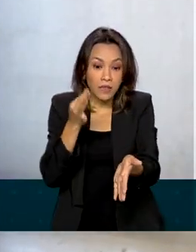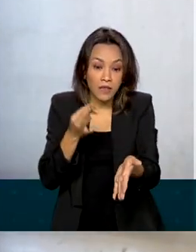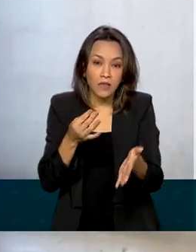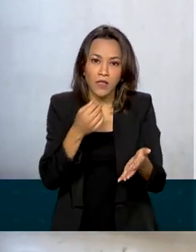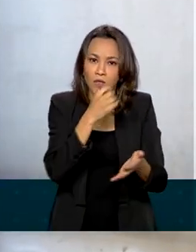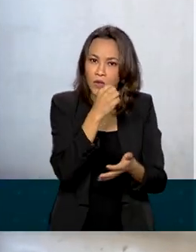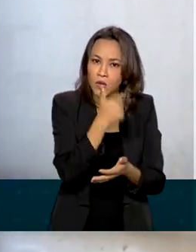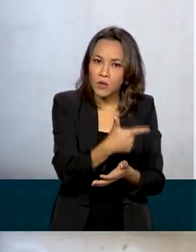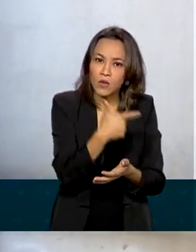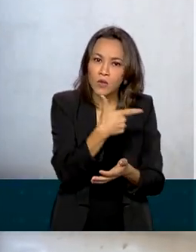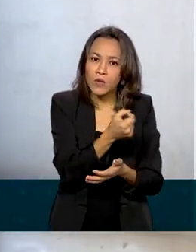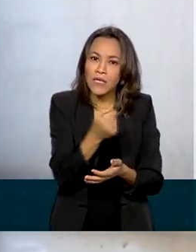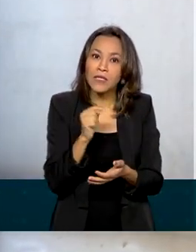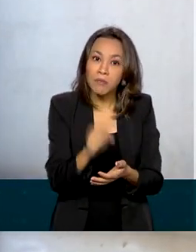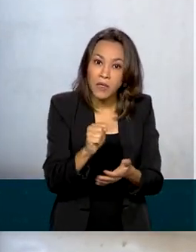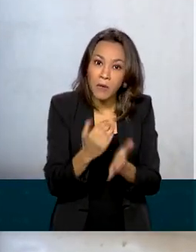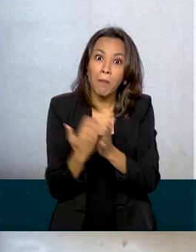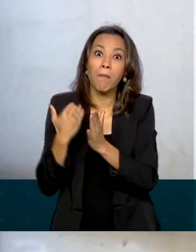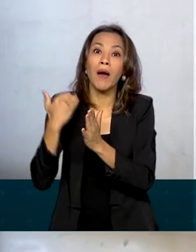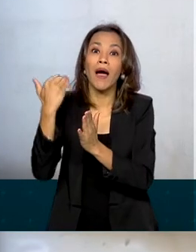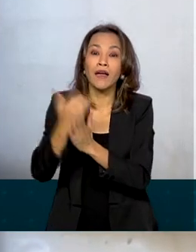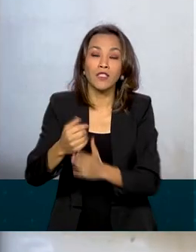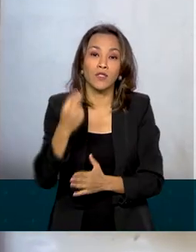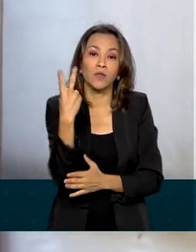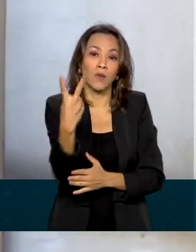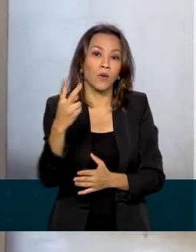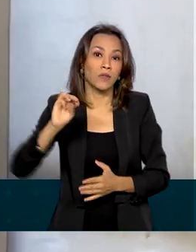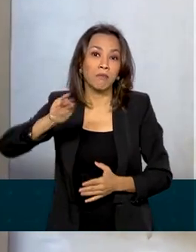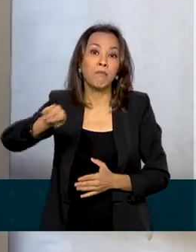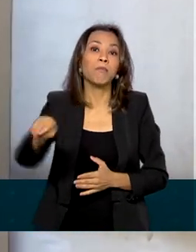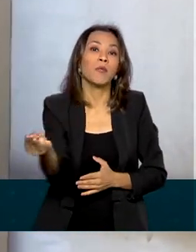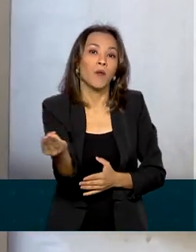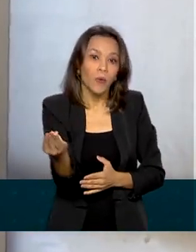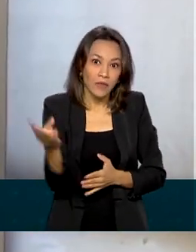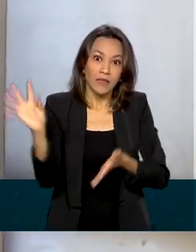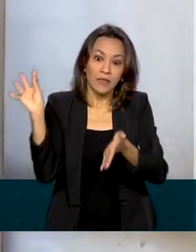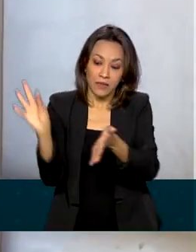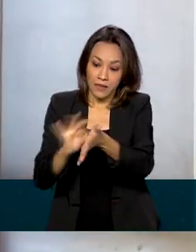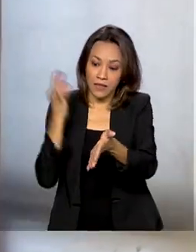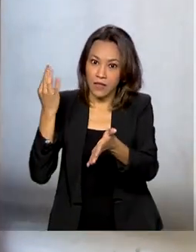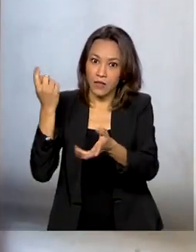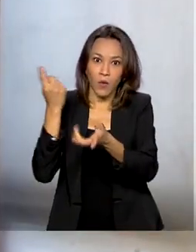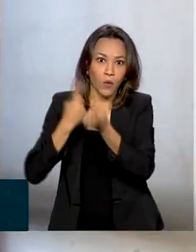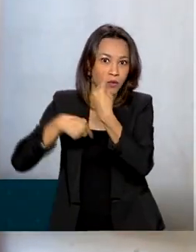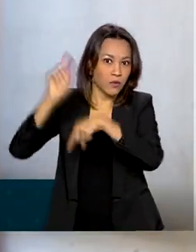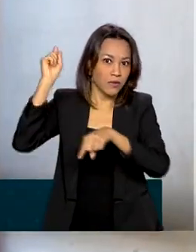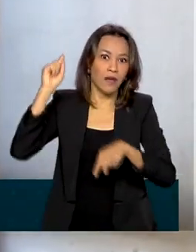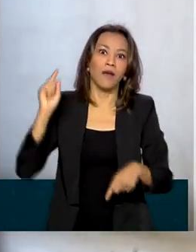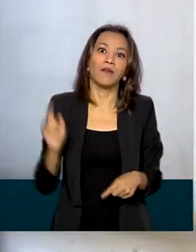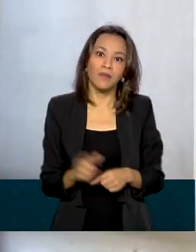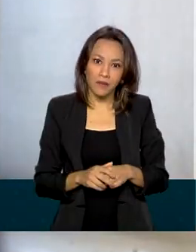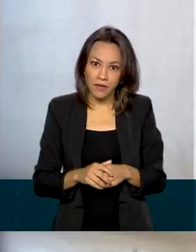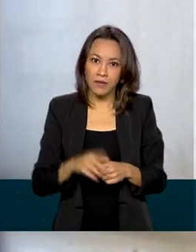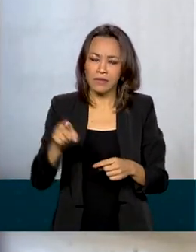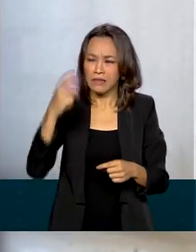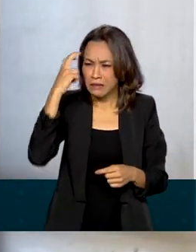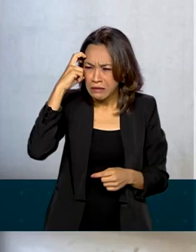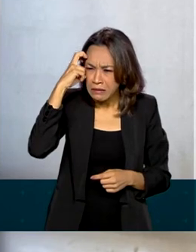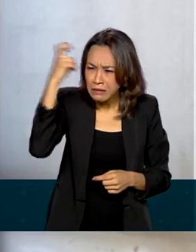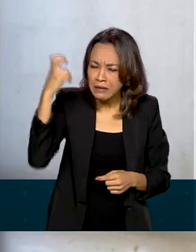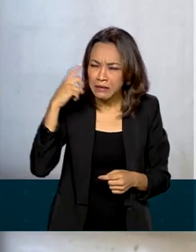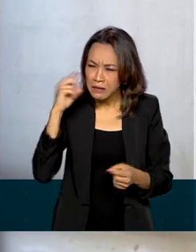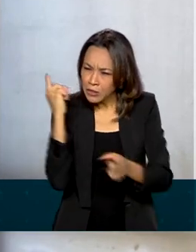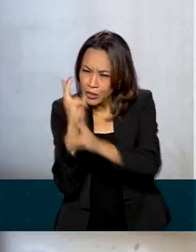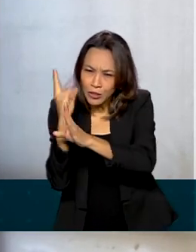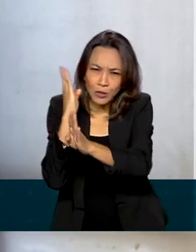200 mil inscritos para mais de 2 milhões inscritos. Um verdadeiro sucesso, revelações de talentos e